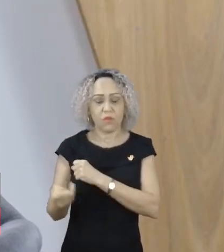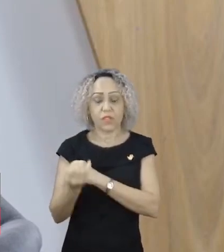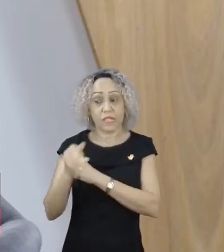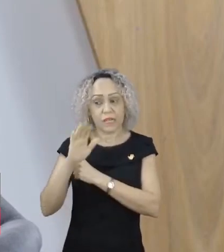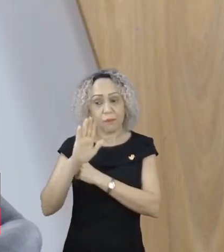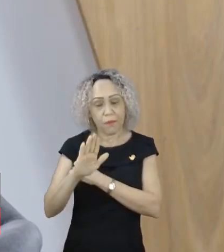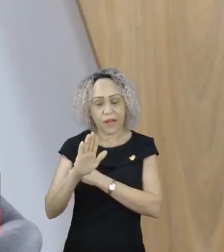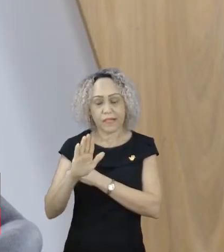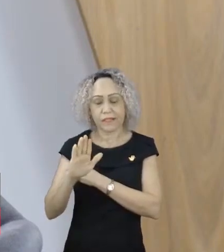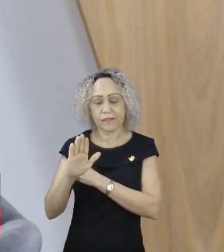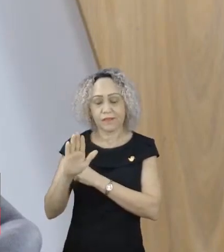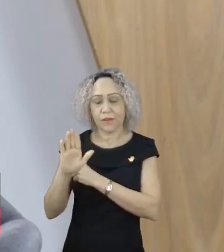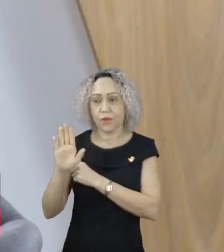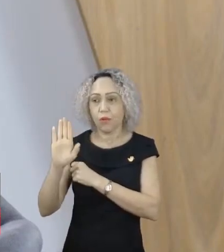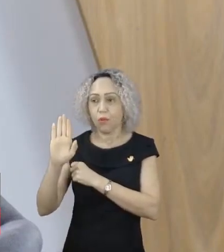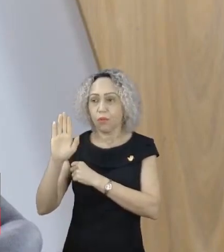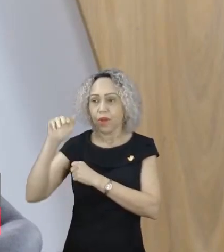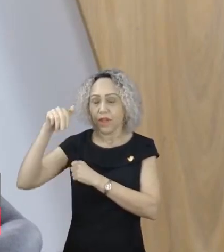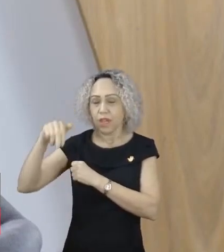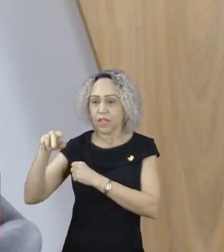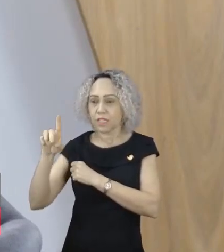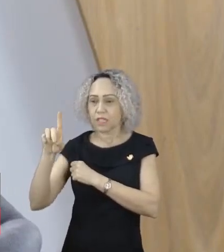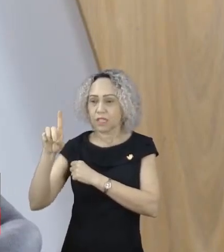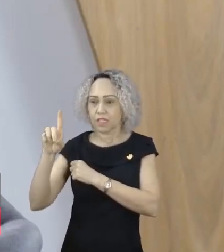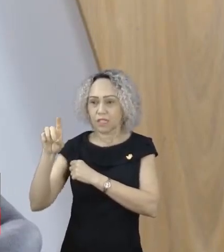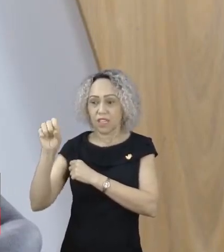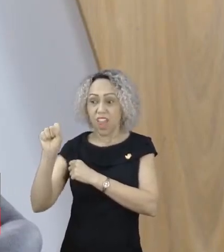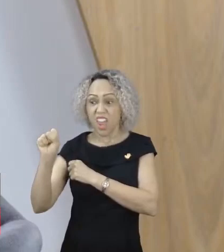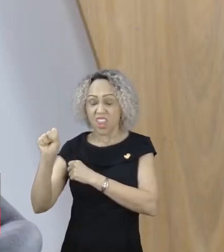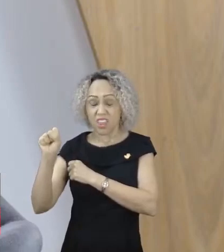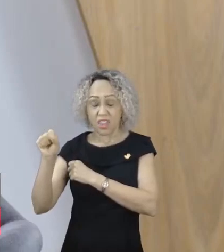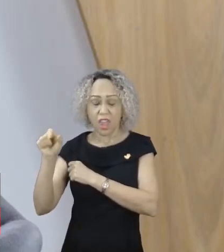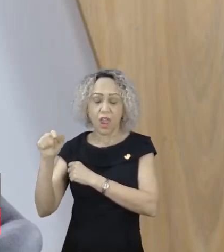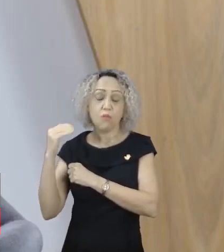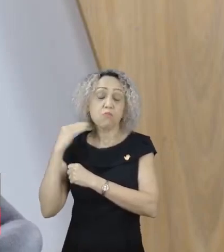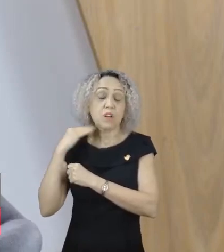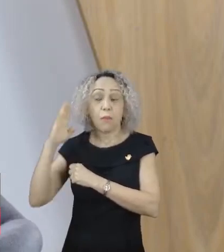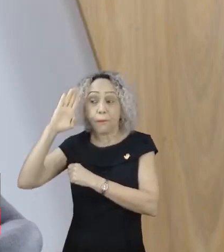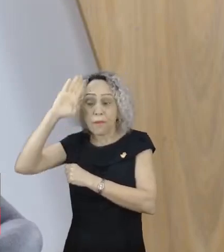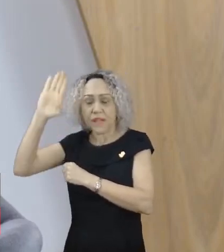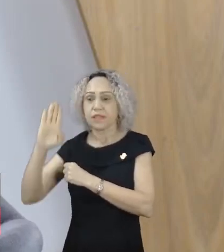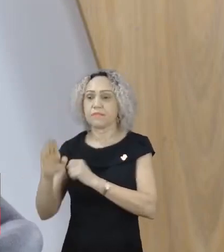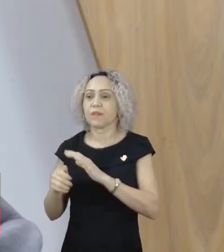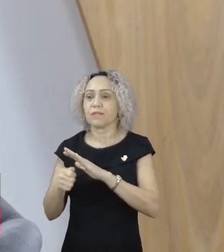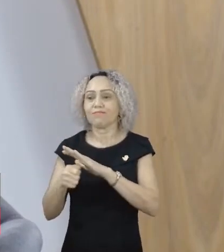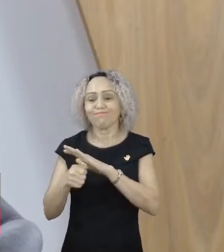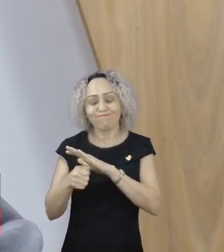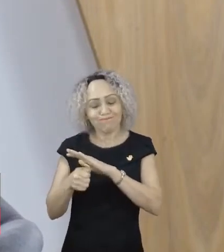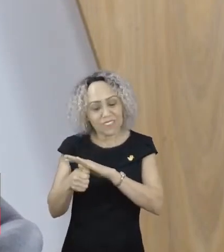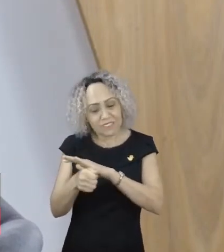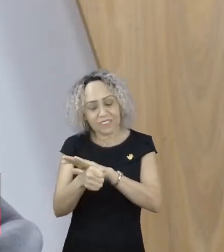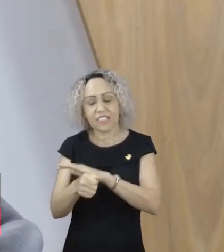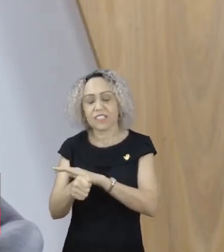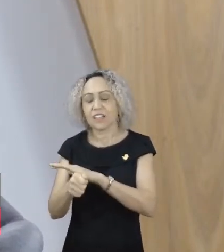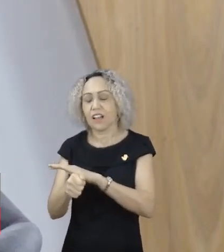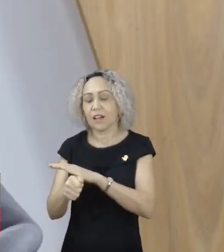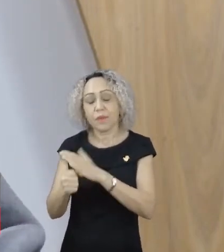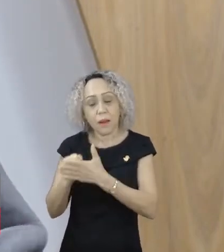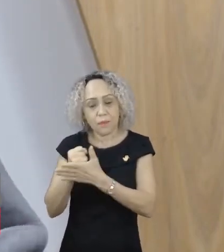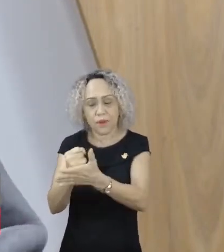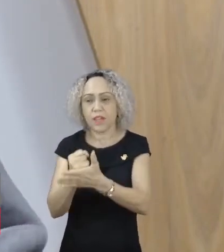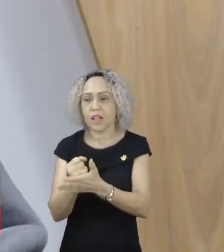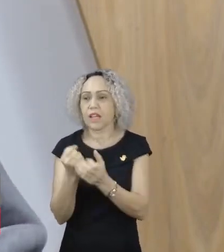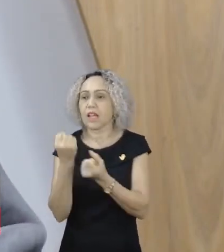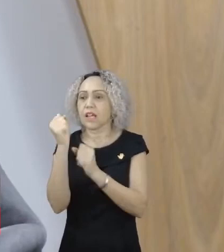série de estatais, a gente conhece a Dataprev, o Serpro, que estavam para privatizar, né? O presidente Lula, no seu primeiro dia